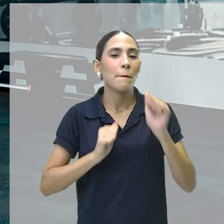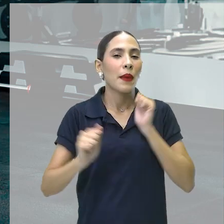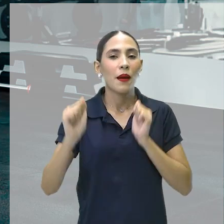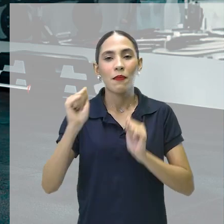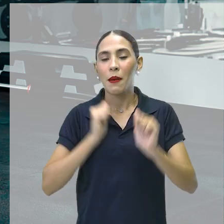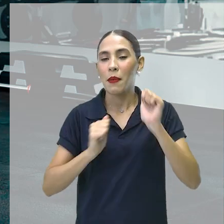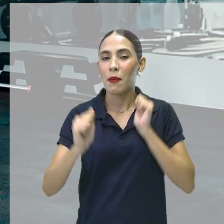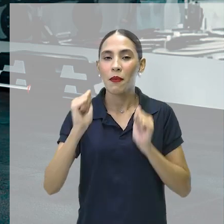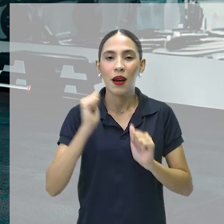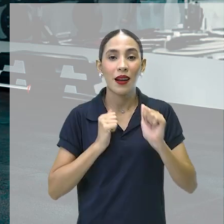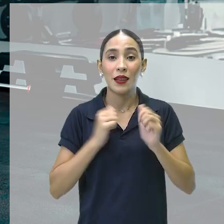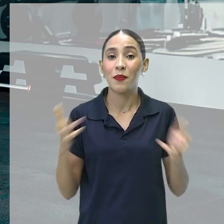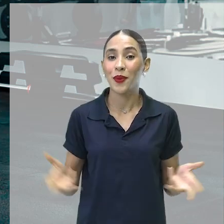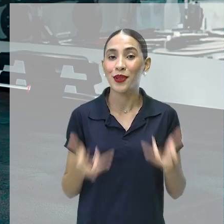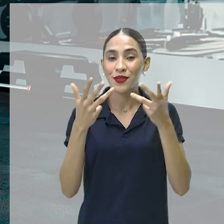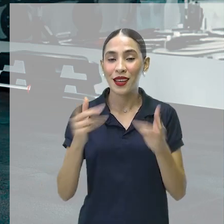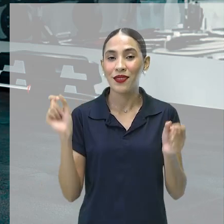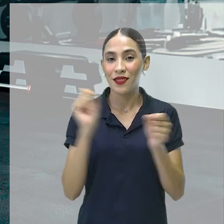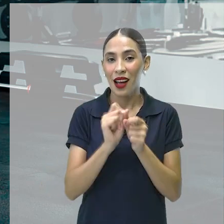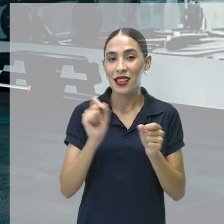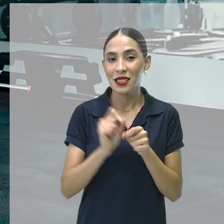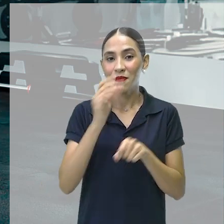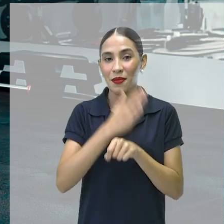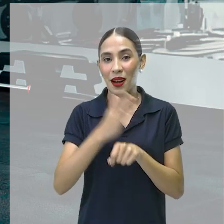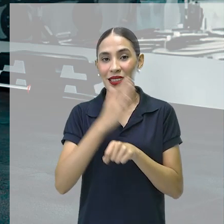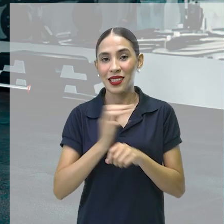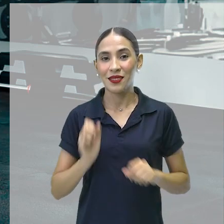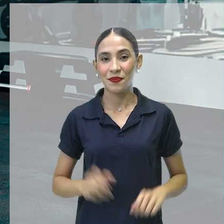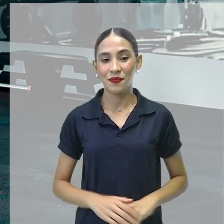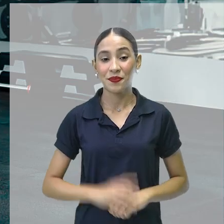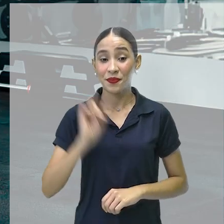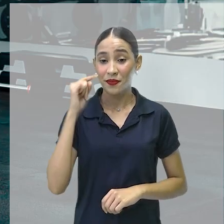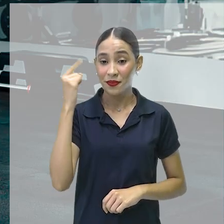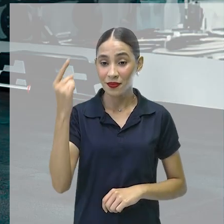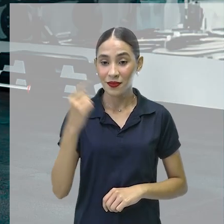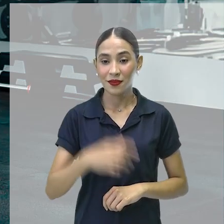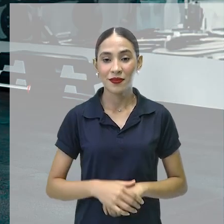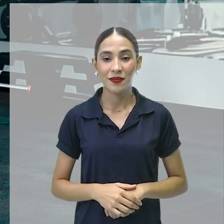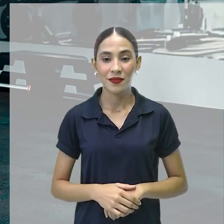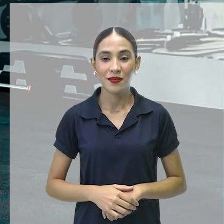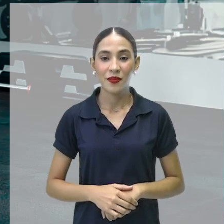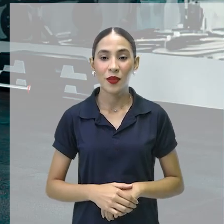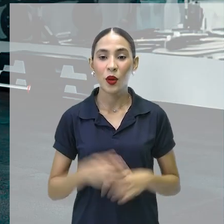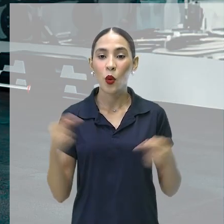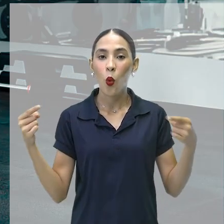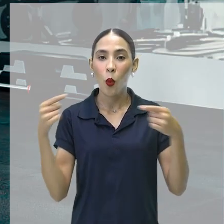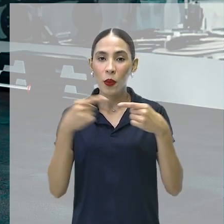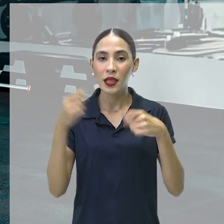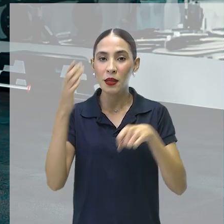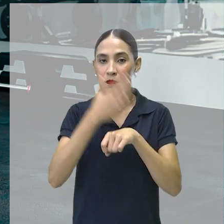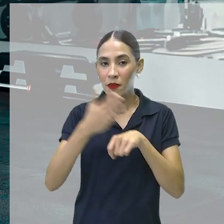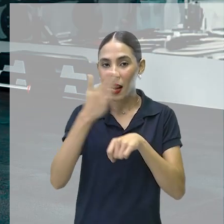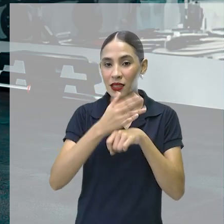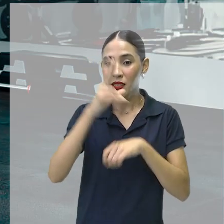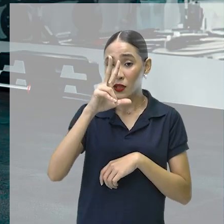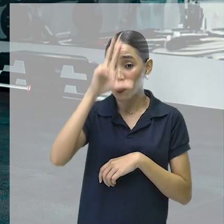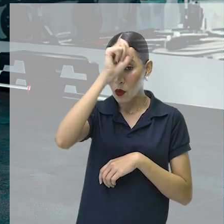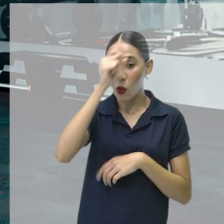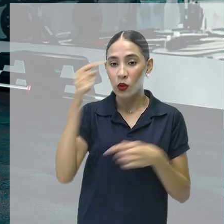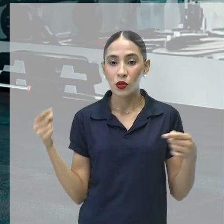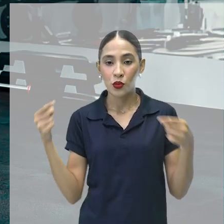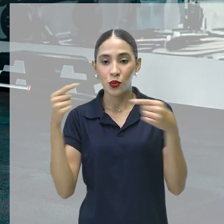agitado e motivado para fazer a atividade. Prosseguindo, combine treinos de força